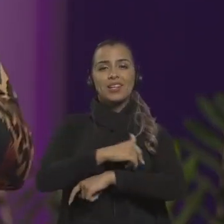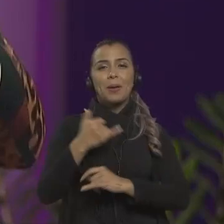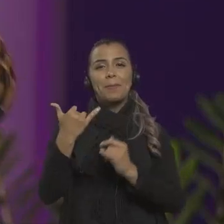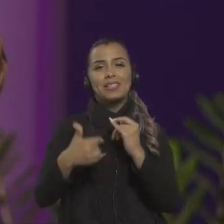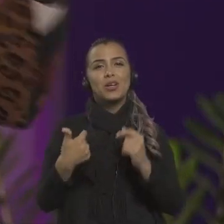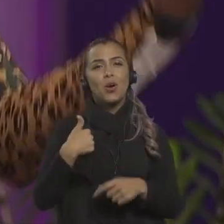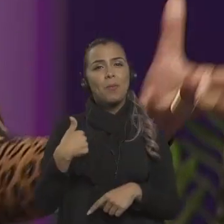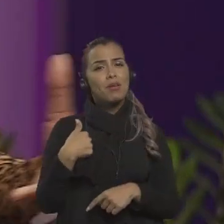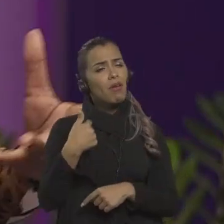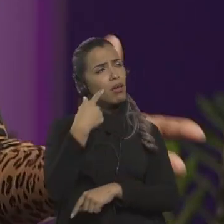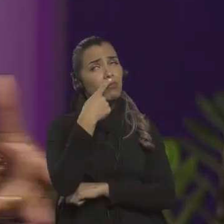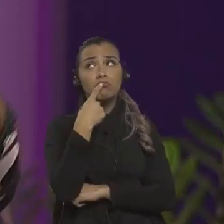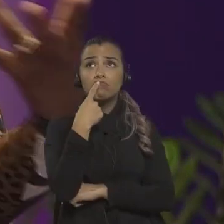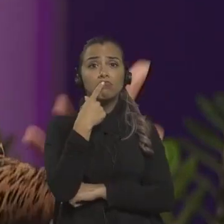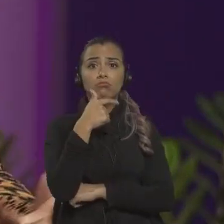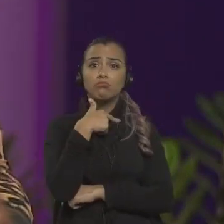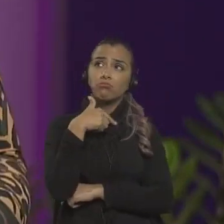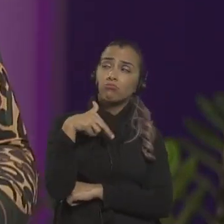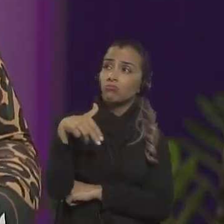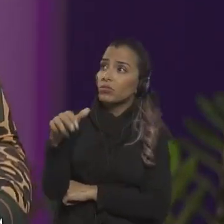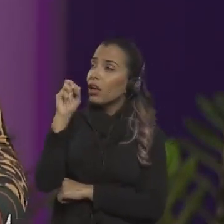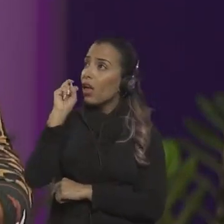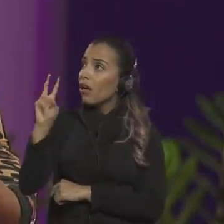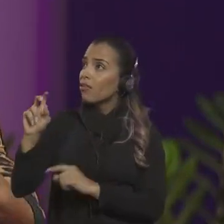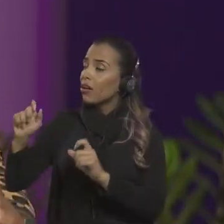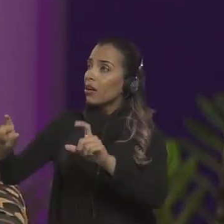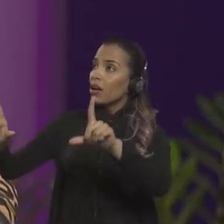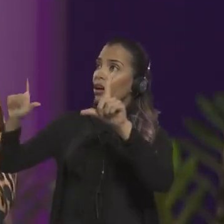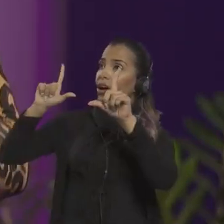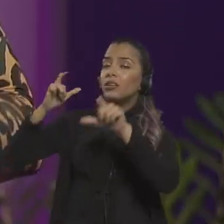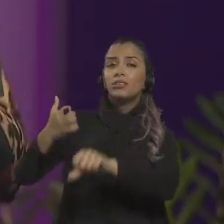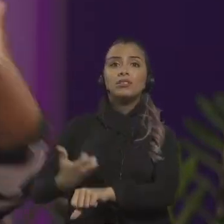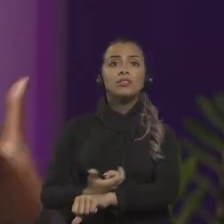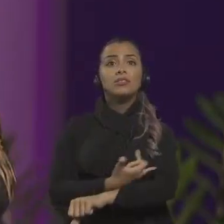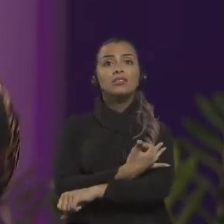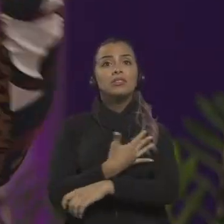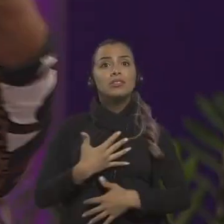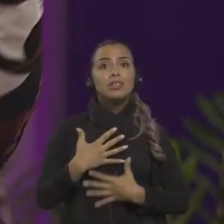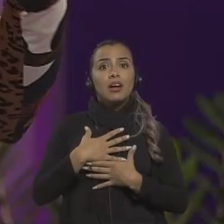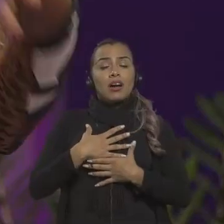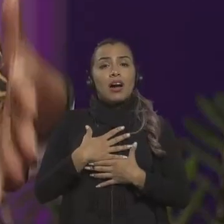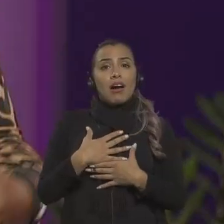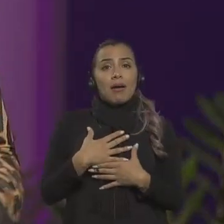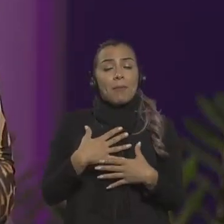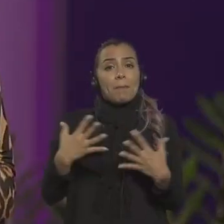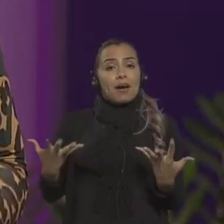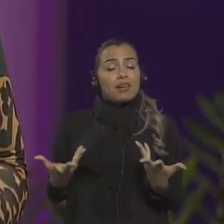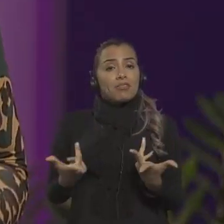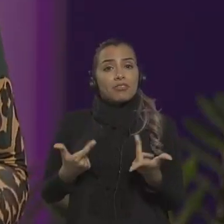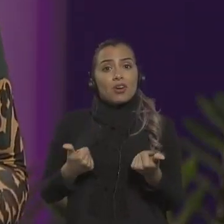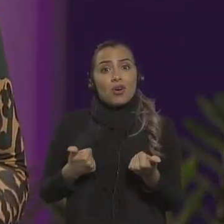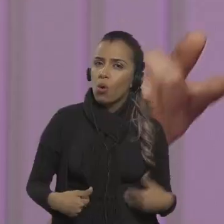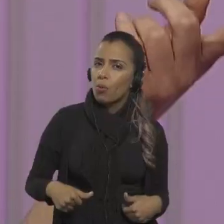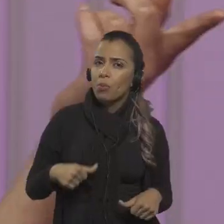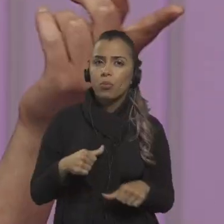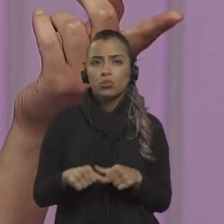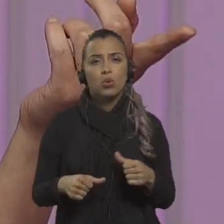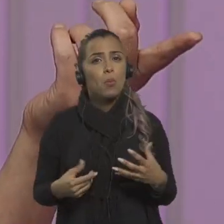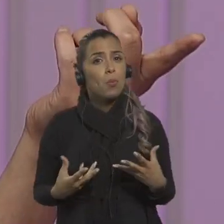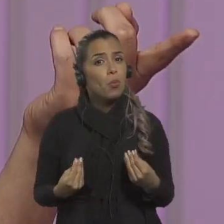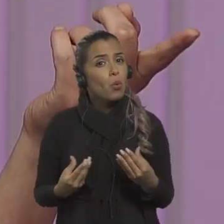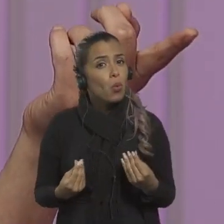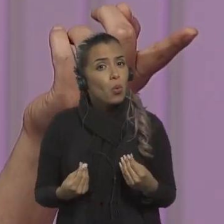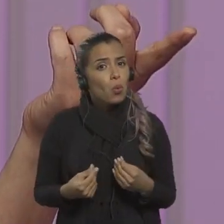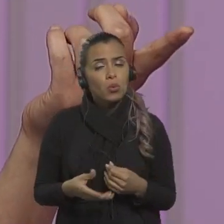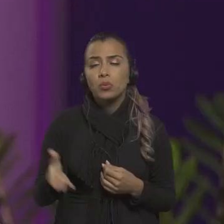desci assim, tava lá Naomi Campbell, maravilhosa, eu me lembro do sentimento, eu me lembro. Eu lembro esse exato momento, assim. Você falou que você